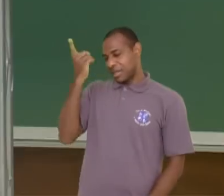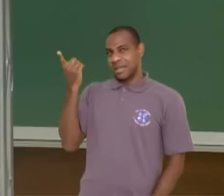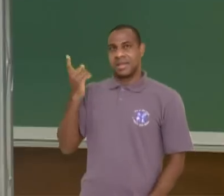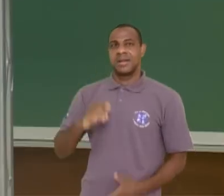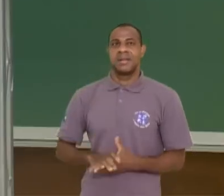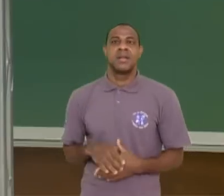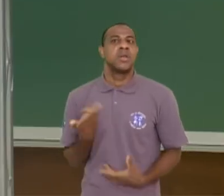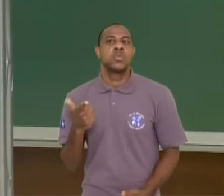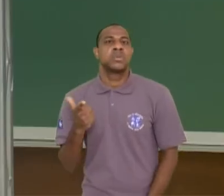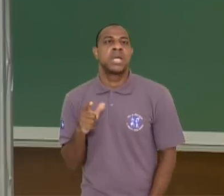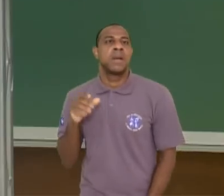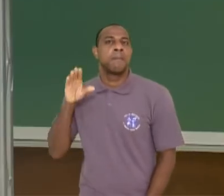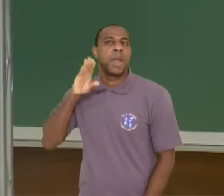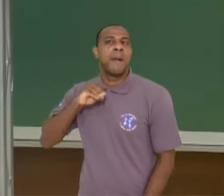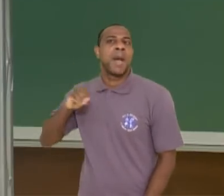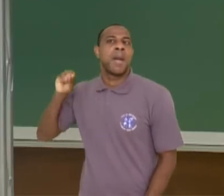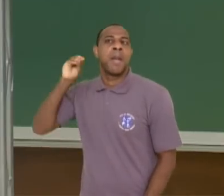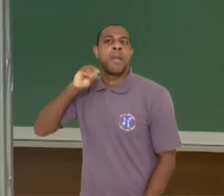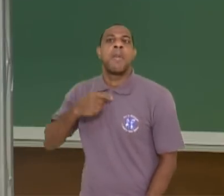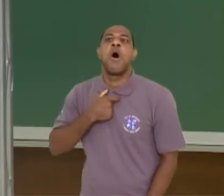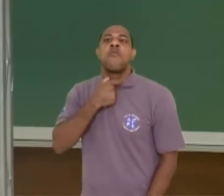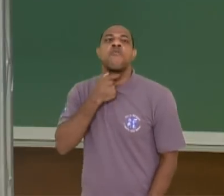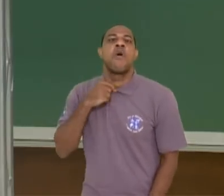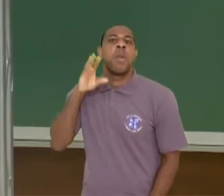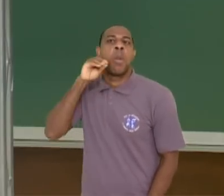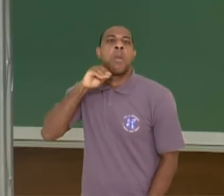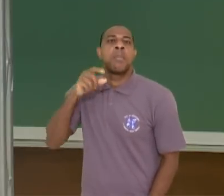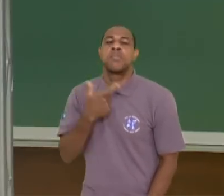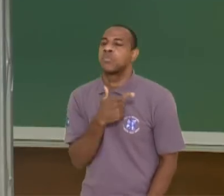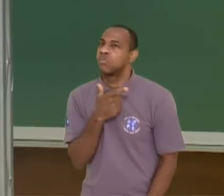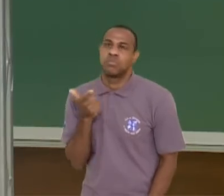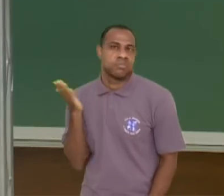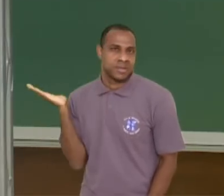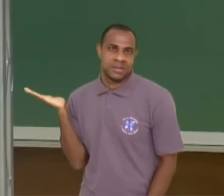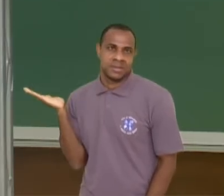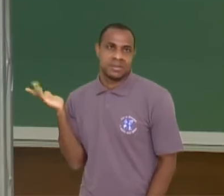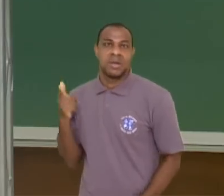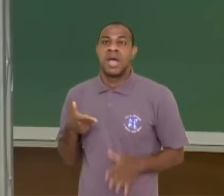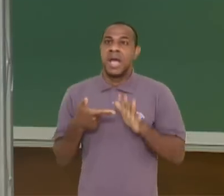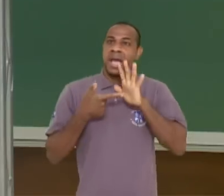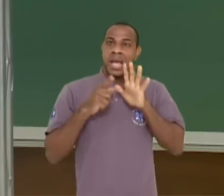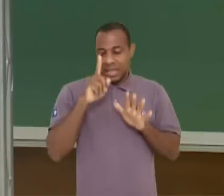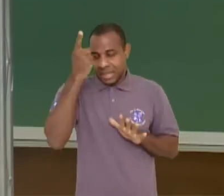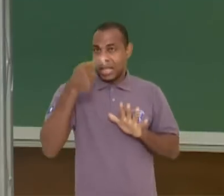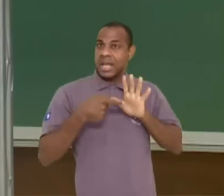existe fala, então não existe oratória no jogo de hoje, né? Então a ideia é demonstrar